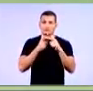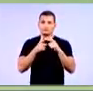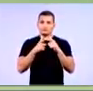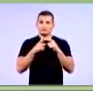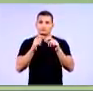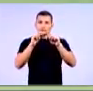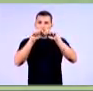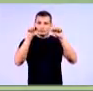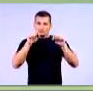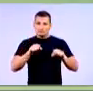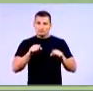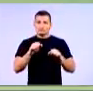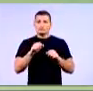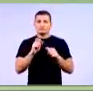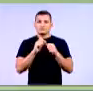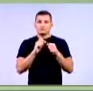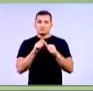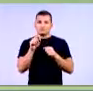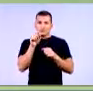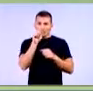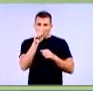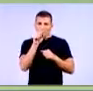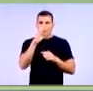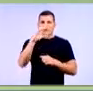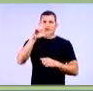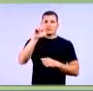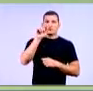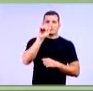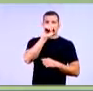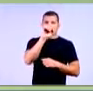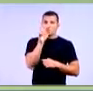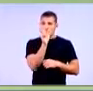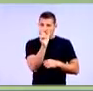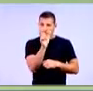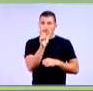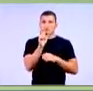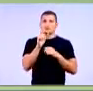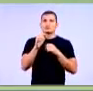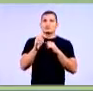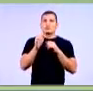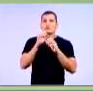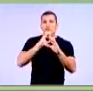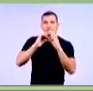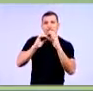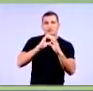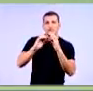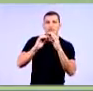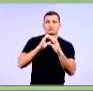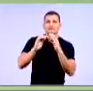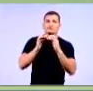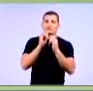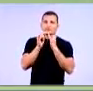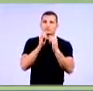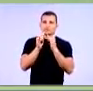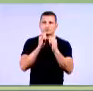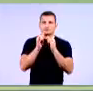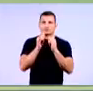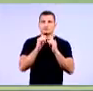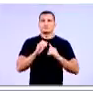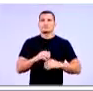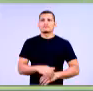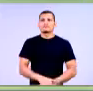o sistema faz com que essas classes troquem informações. Então, um aluno ele pertence a uma turma e uma turma possui vários